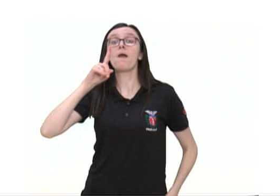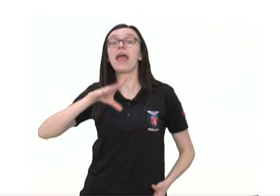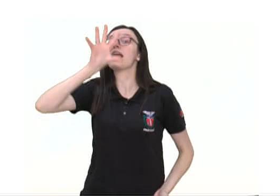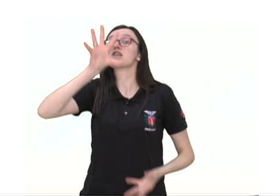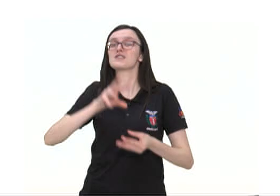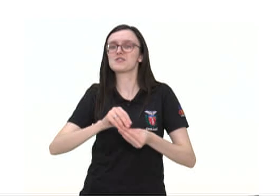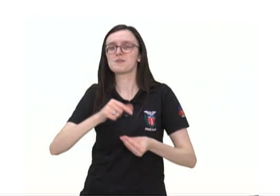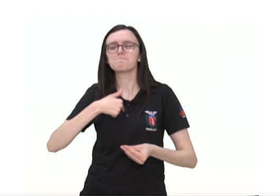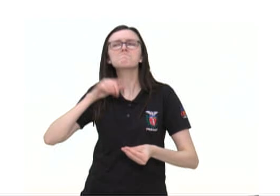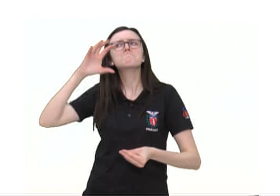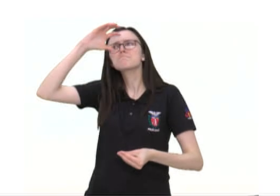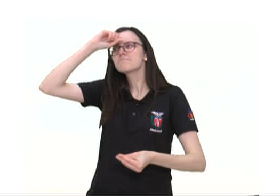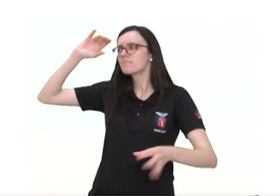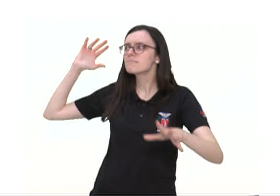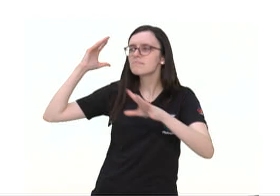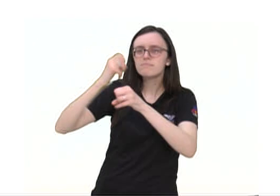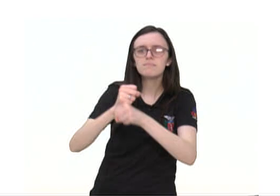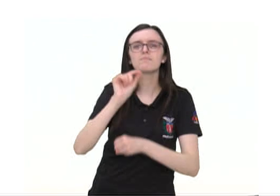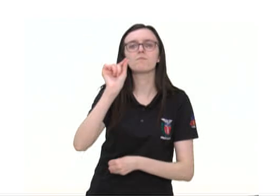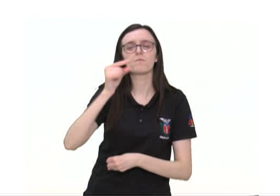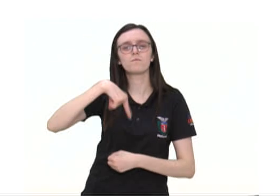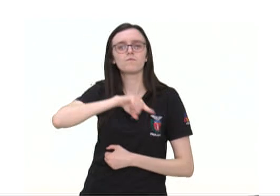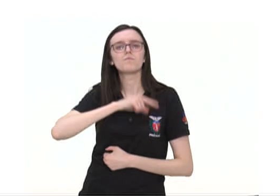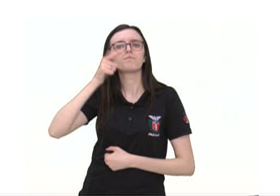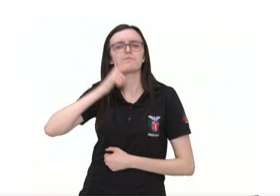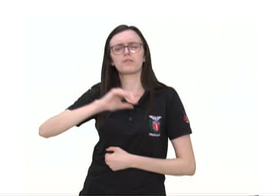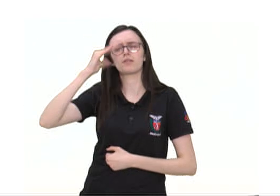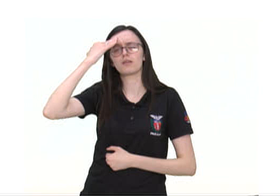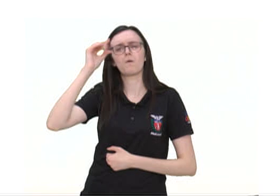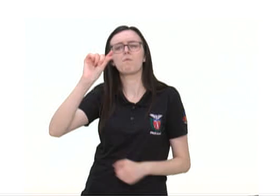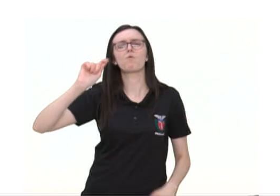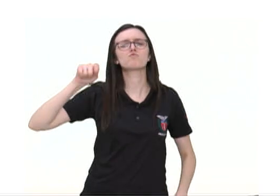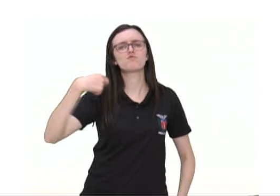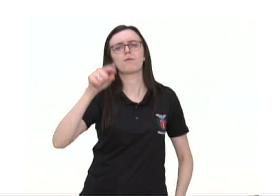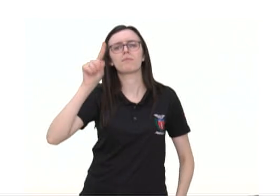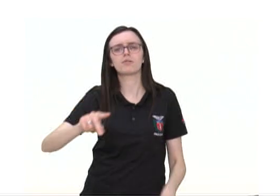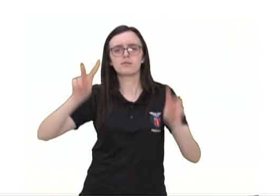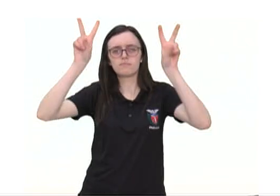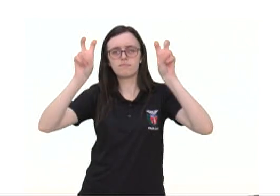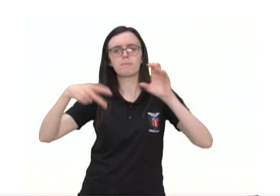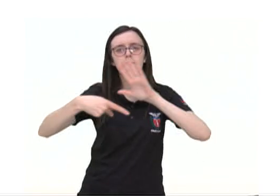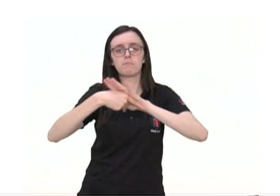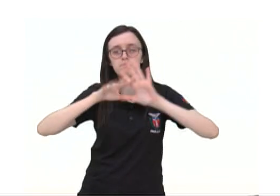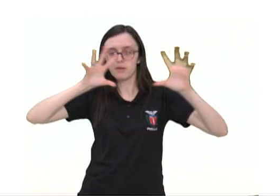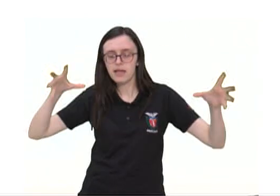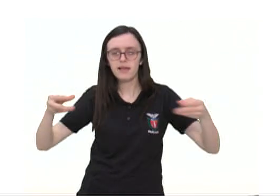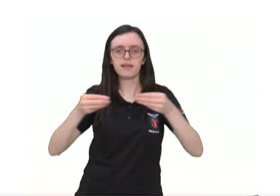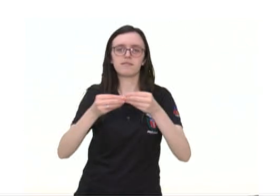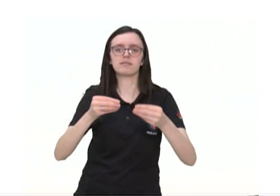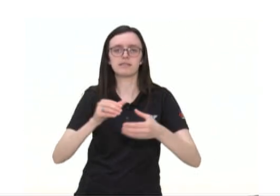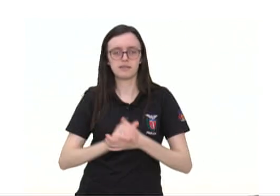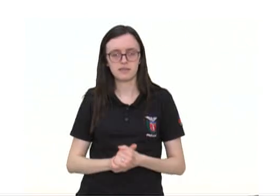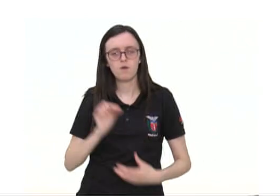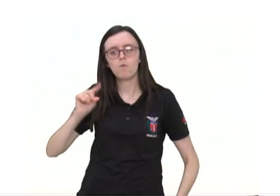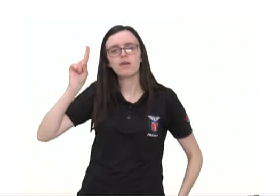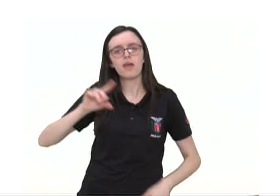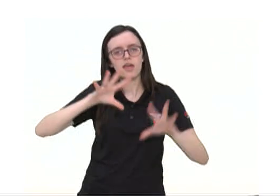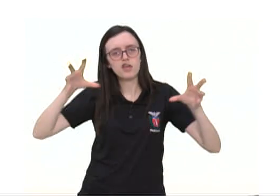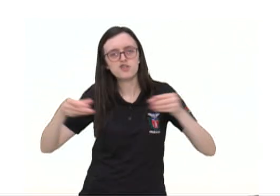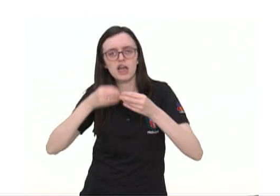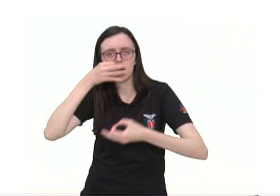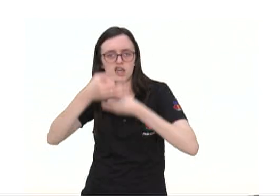resumo, nós conseguimos, então, entender um pouquinho sobre essa questão da resenha, né, o que é uma